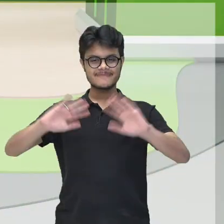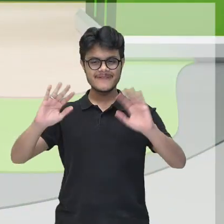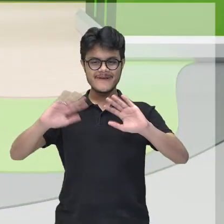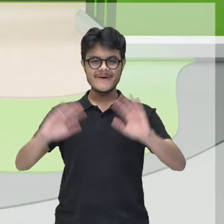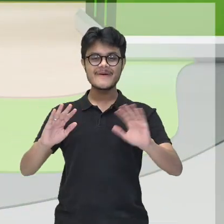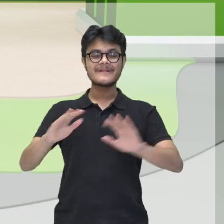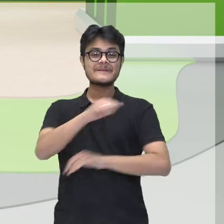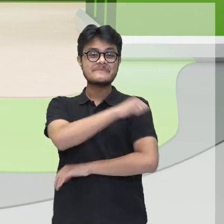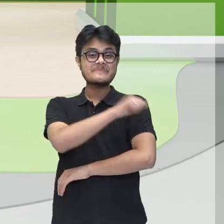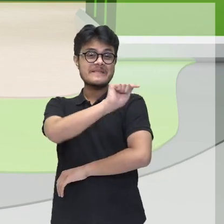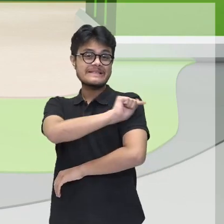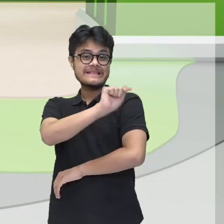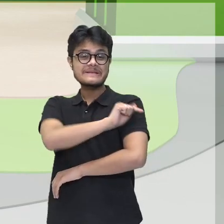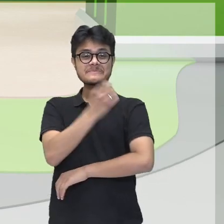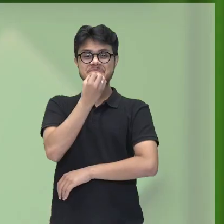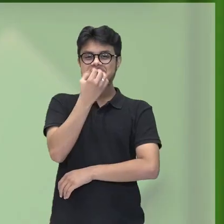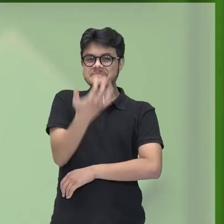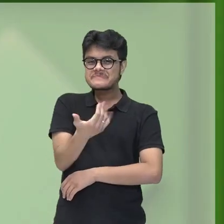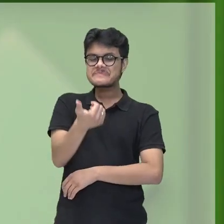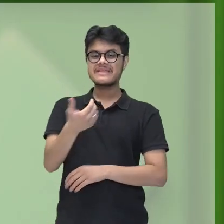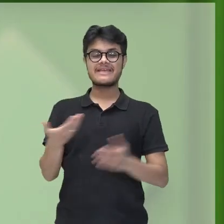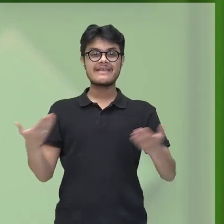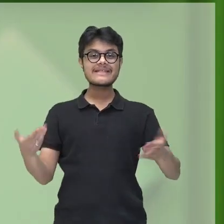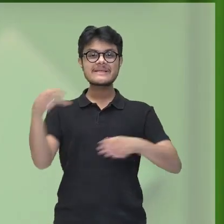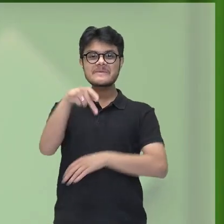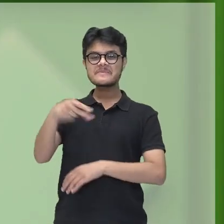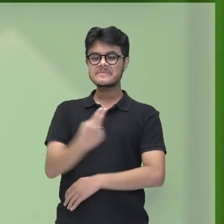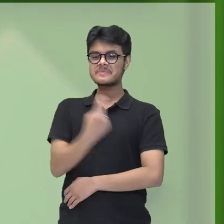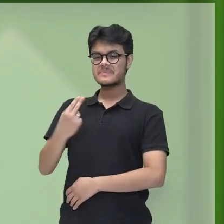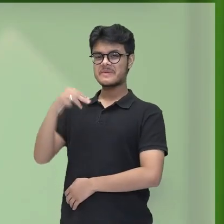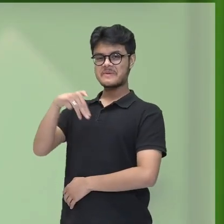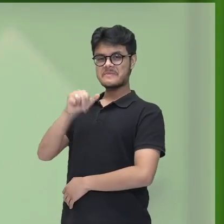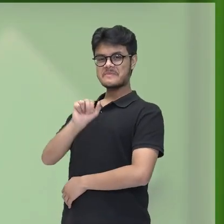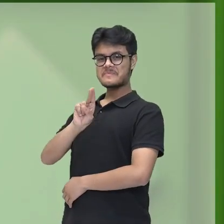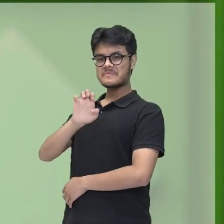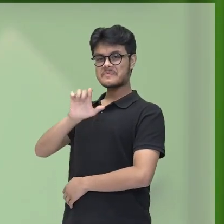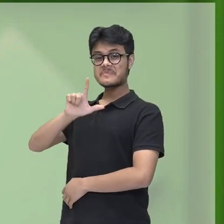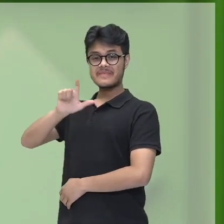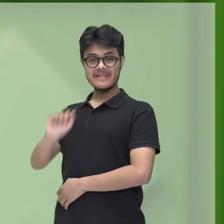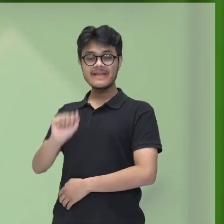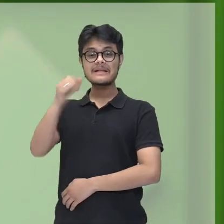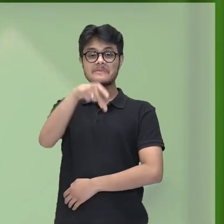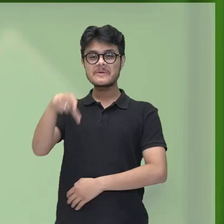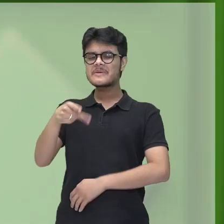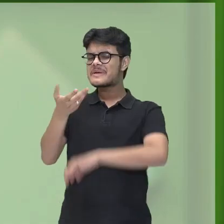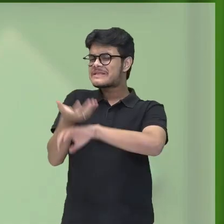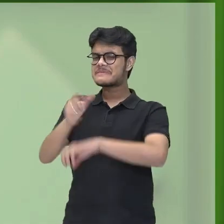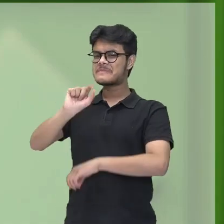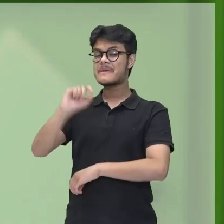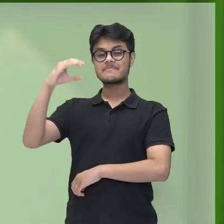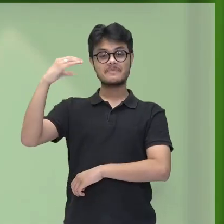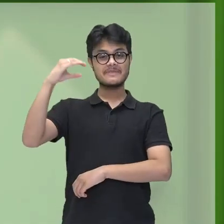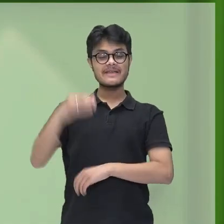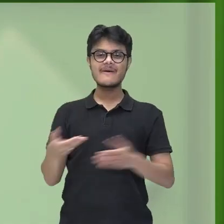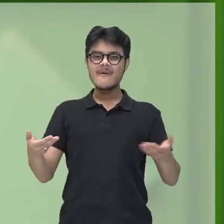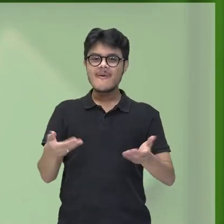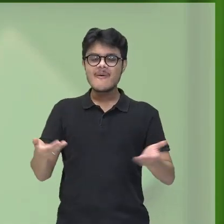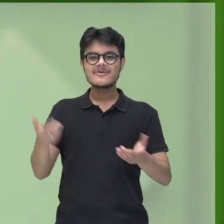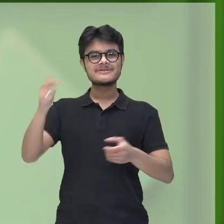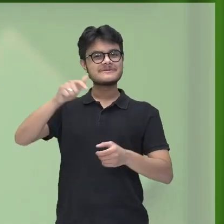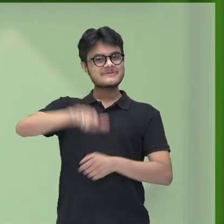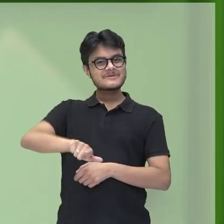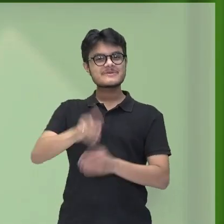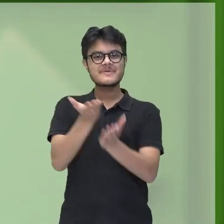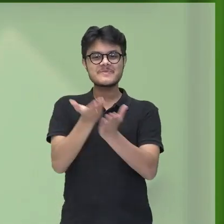Alunos do 7º ano, tudo bem? Eu sou a professora Manuela Cerejo, professora de Ciências, e estou aqui para mais uma